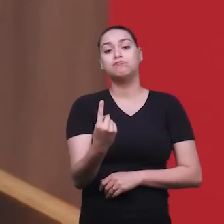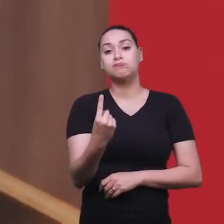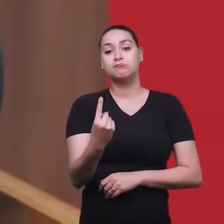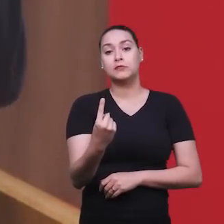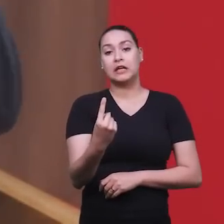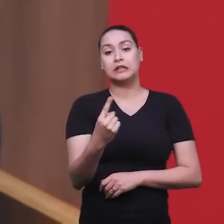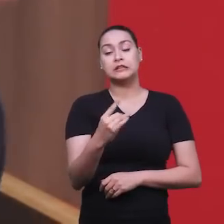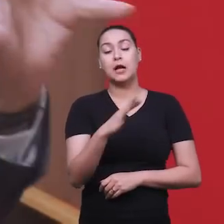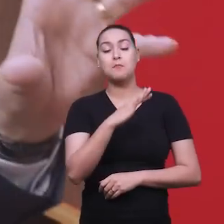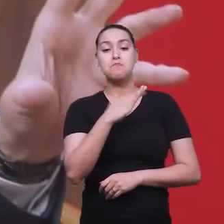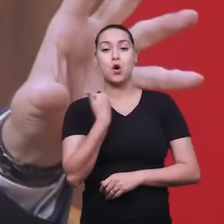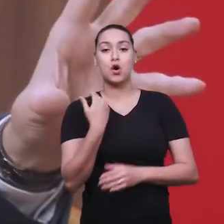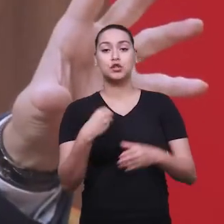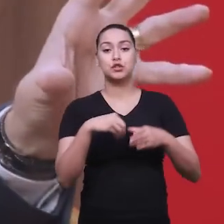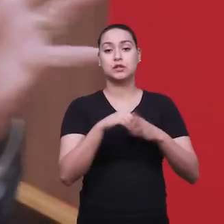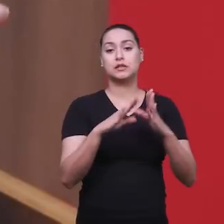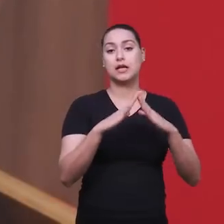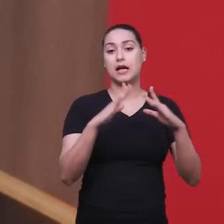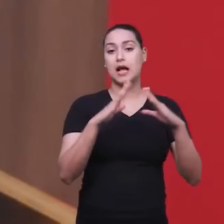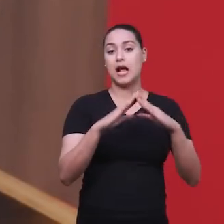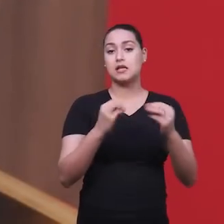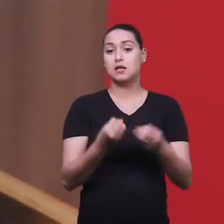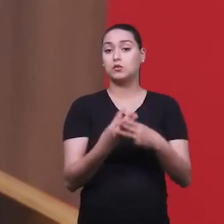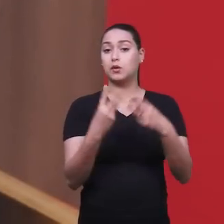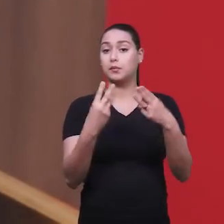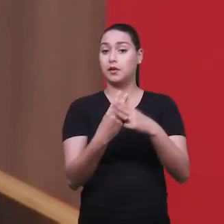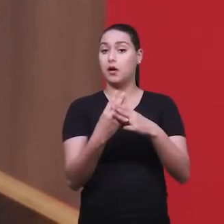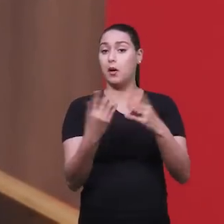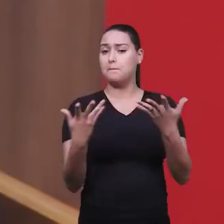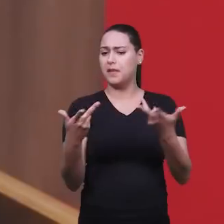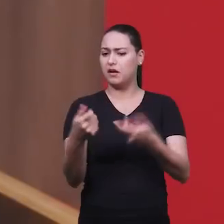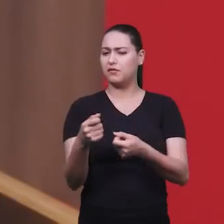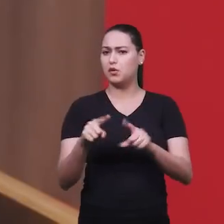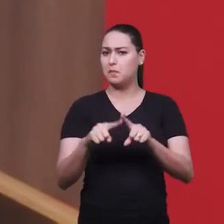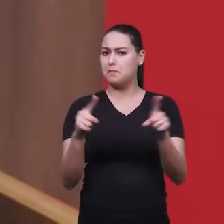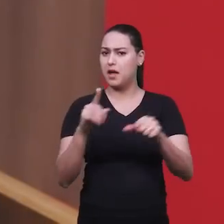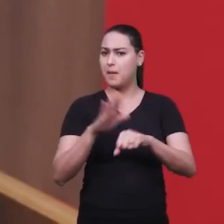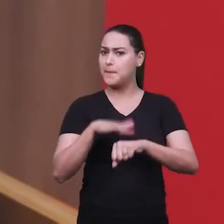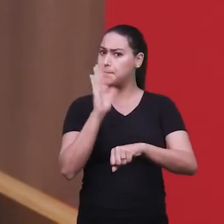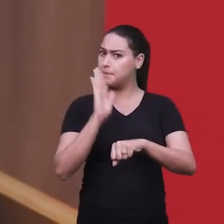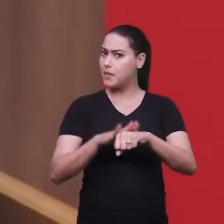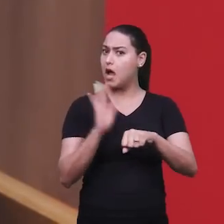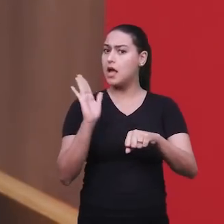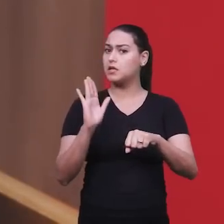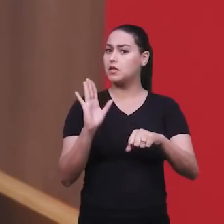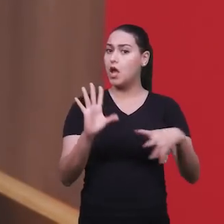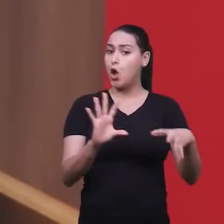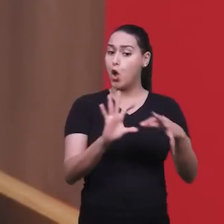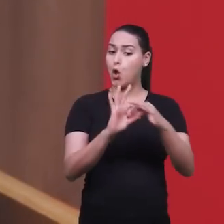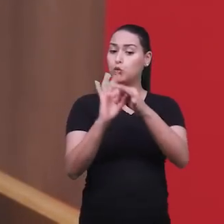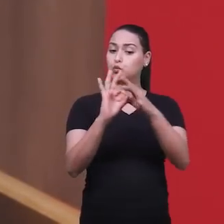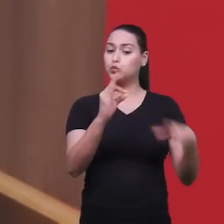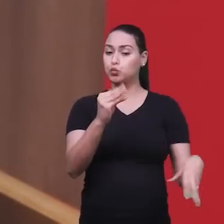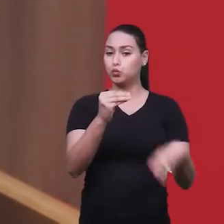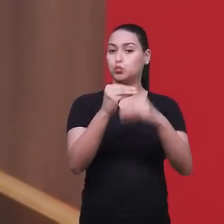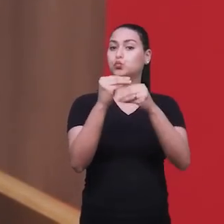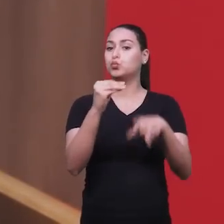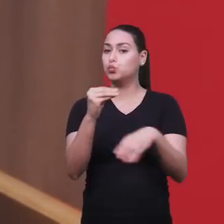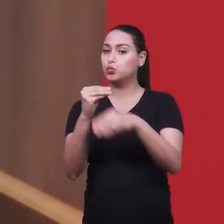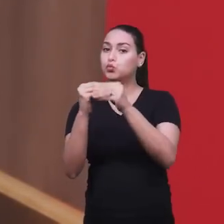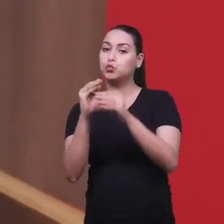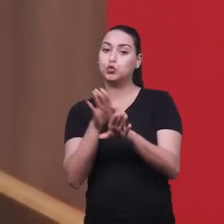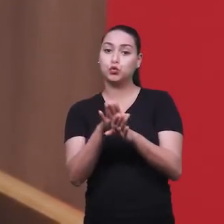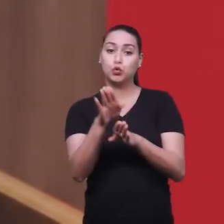hebreus e apenas isso. Isso já seria maravilhoso, mas era muito mais. Era, na verdade, um conjunto